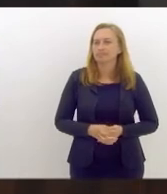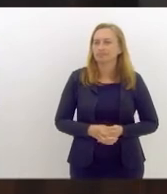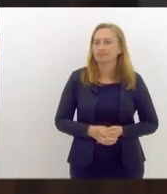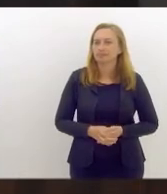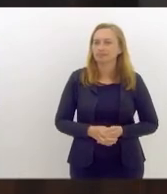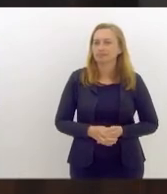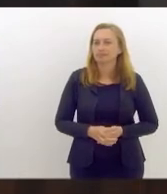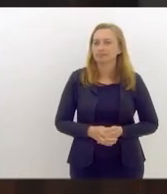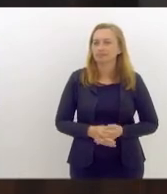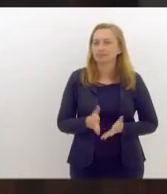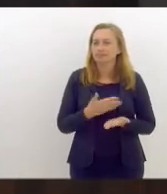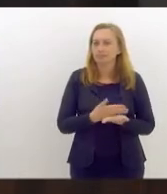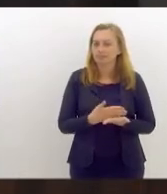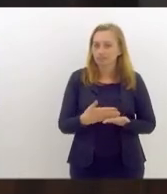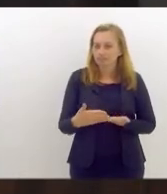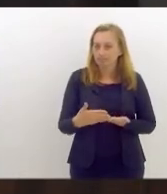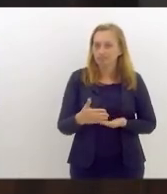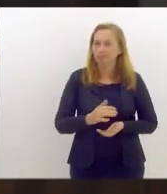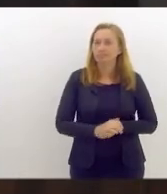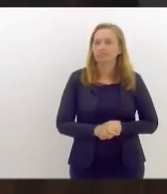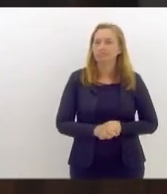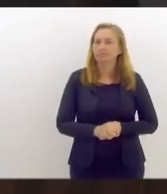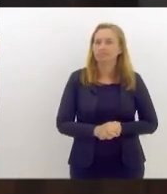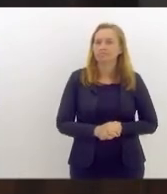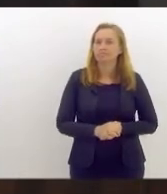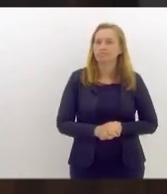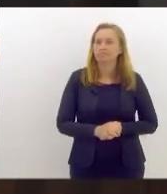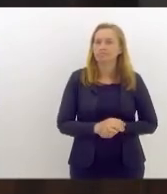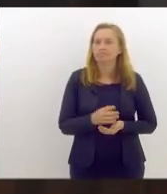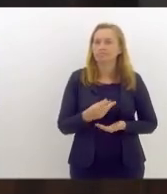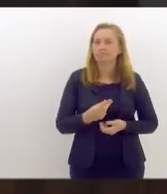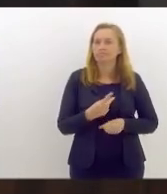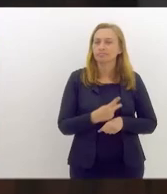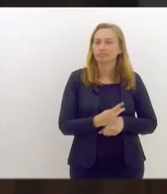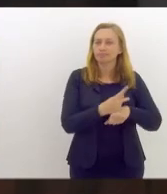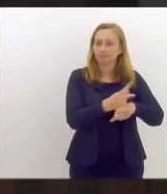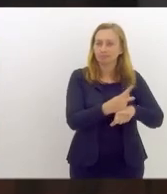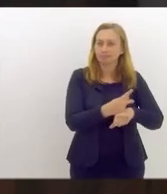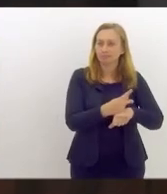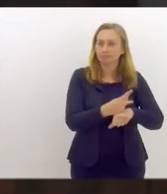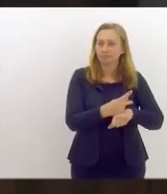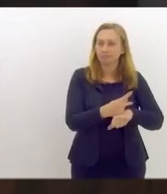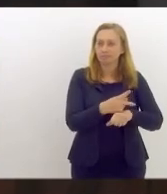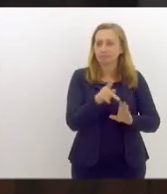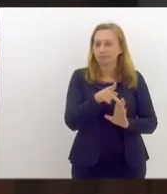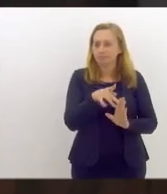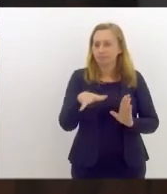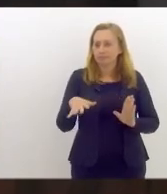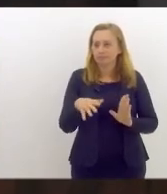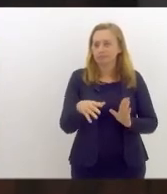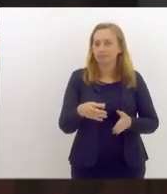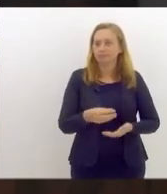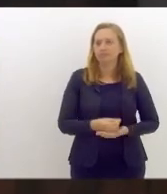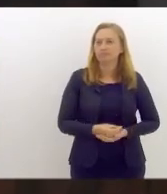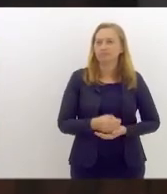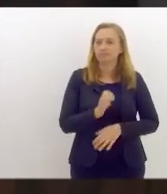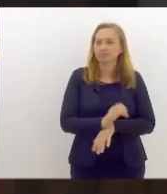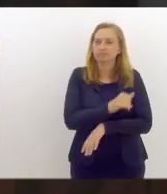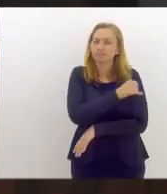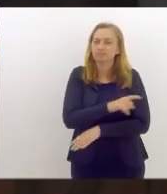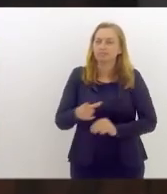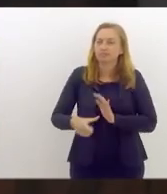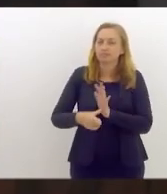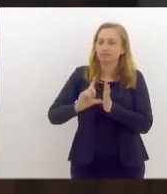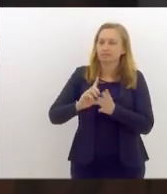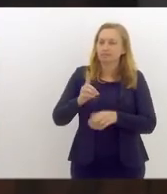agora daremos início aos Protocolos de entrega dos títulos do Estado do Rio de Janeiro Mas antes vou passar a palavra